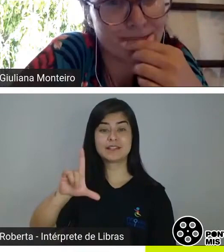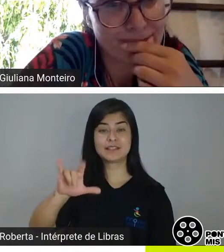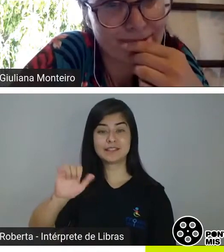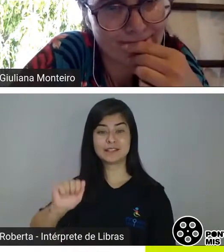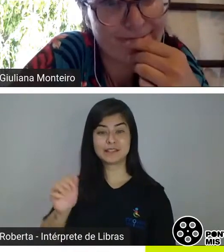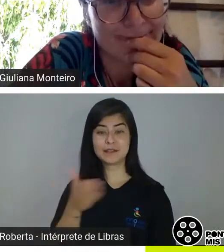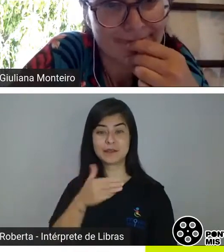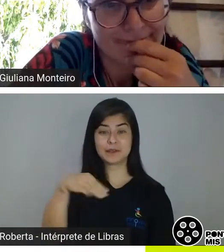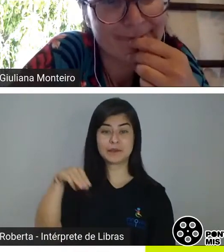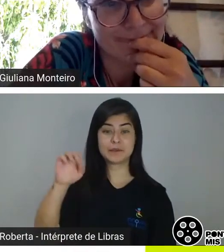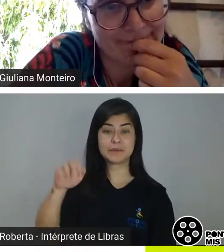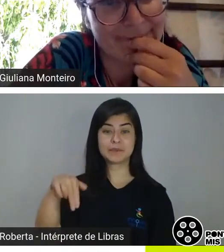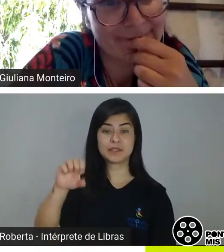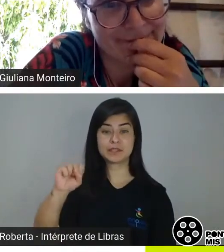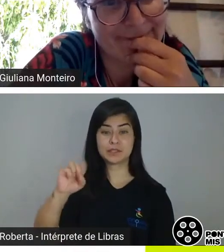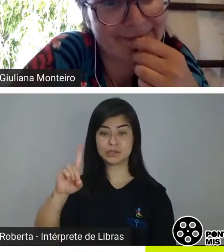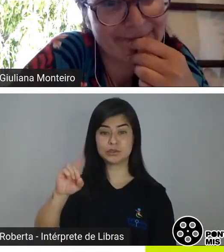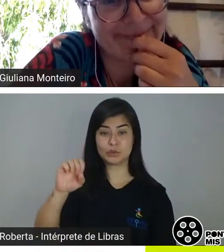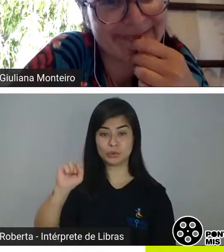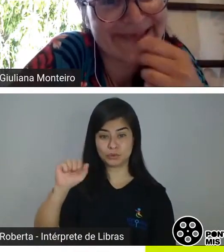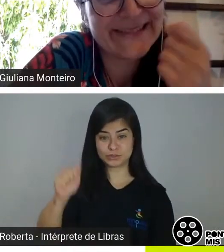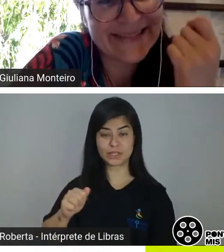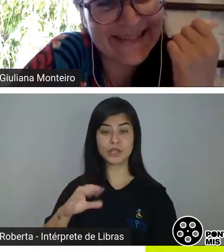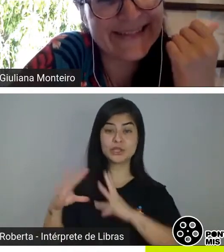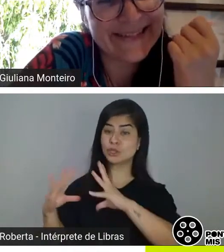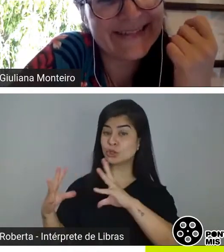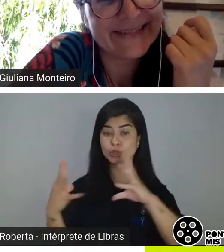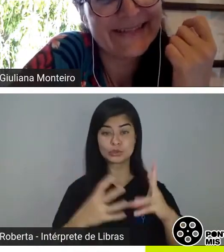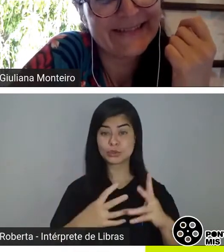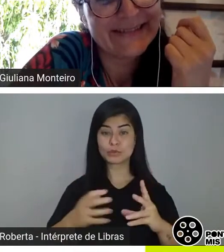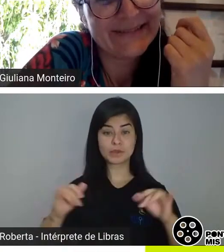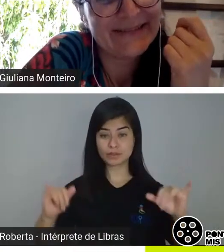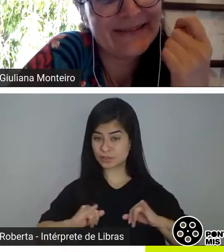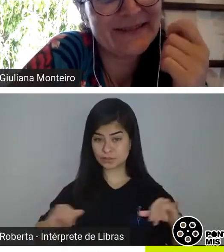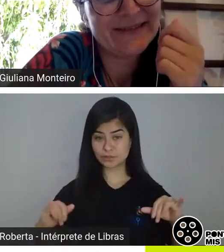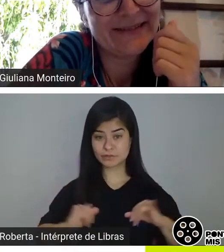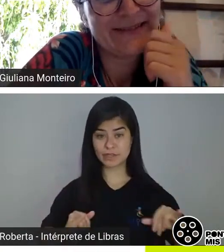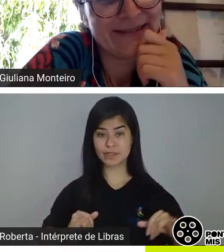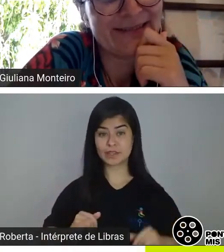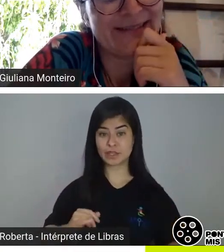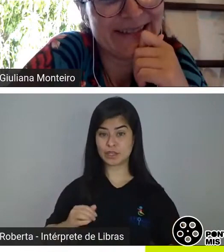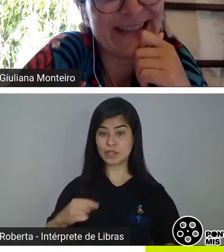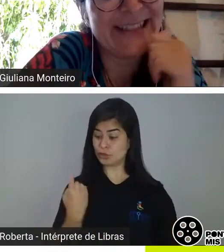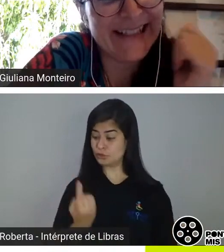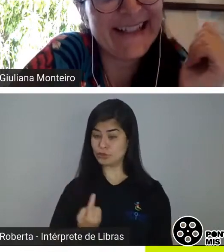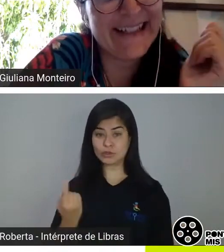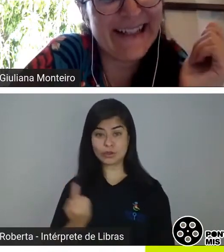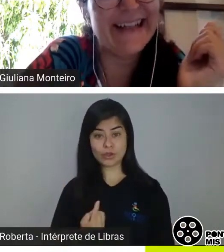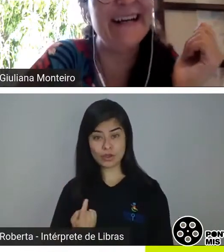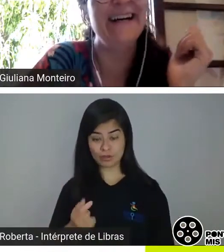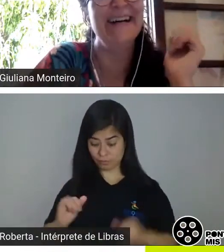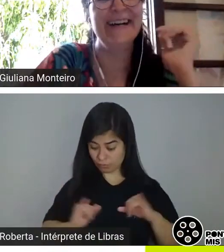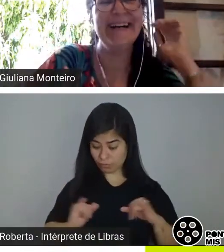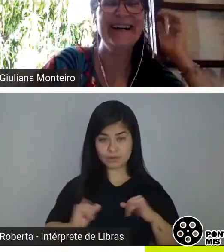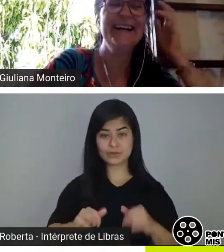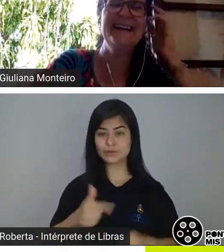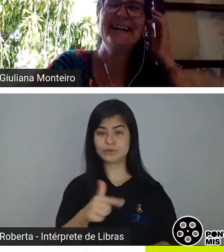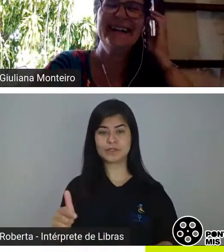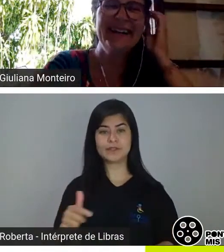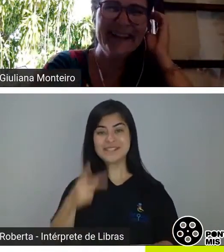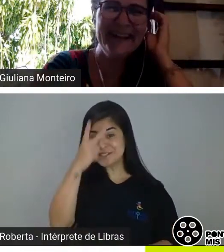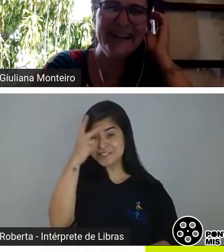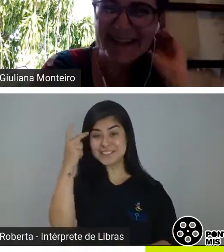vai sofrer, ninguém vai sofrer sozinho, todo mundo vai sofrer. Só que o pessoal tem uma felicidade naquela festa. A gente vê todo